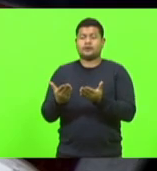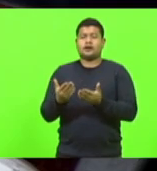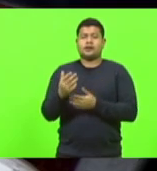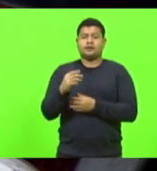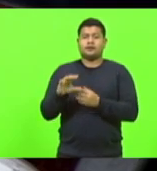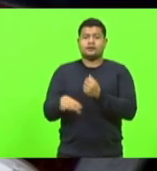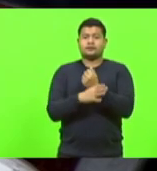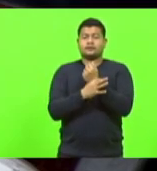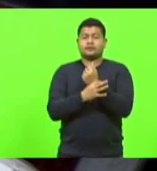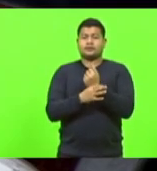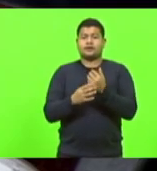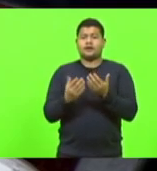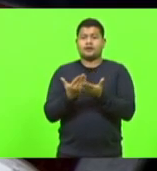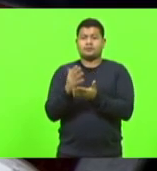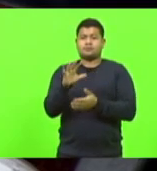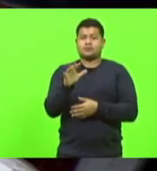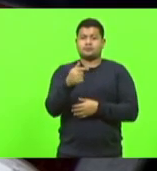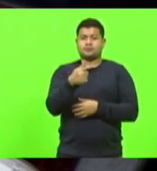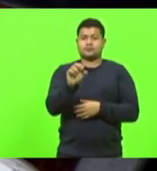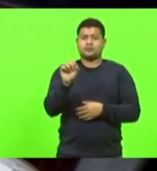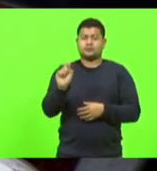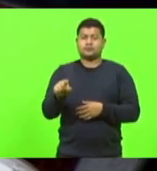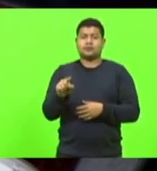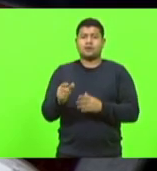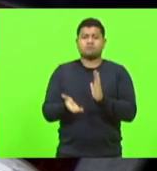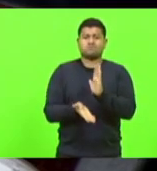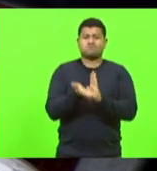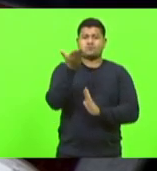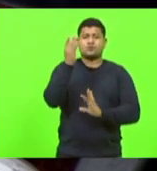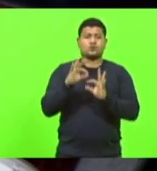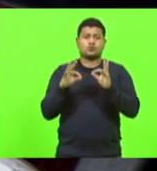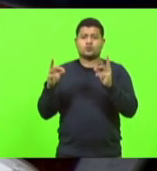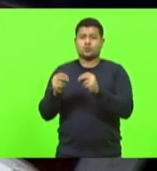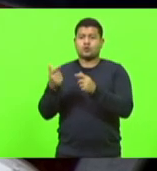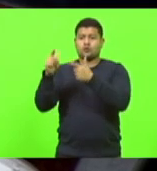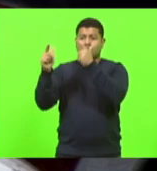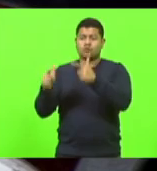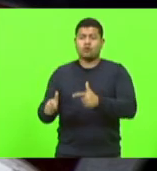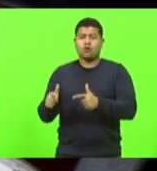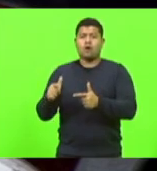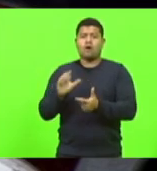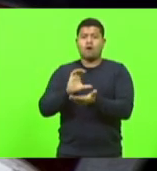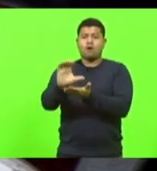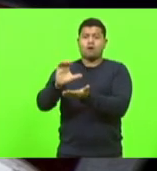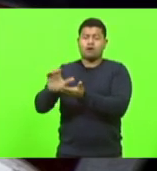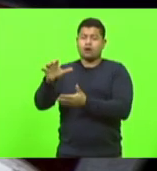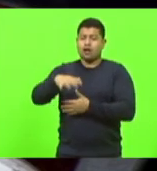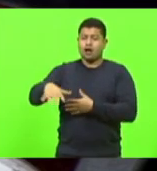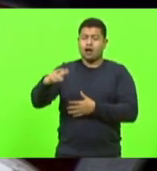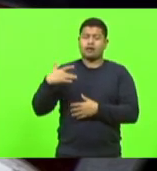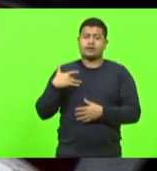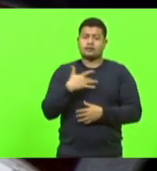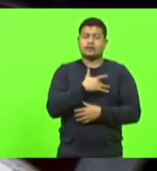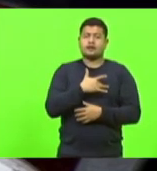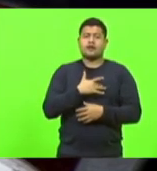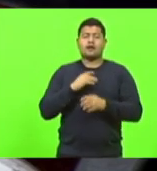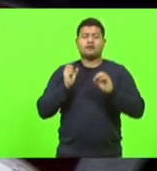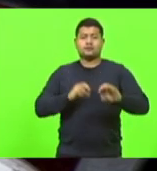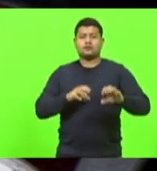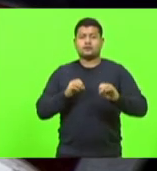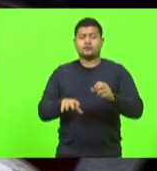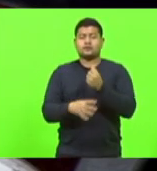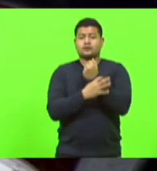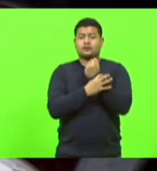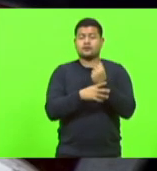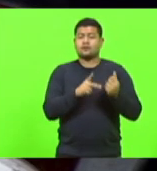são superiores a todos os recursos individualmente empregados nas áreas da Saúde da educação e da